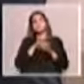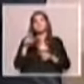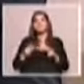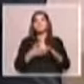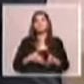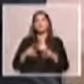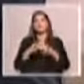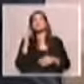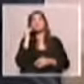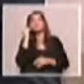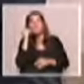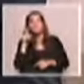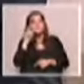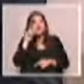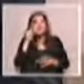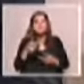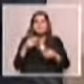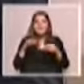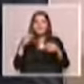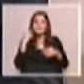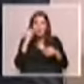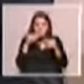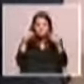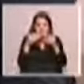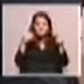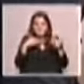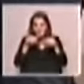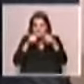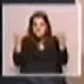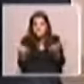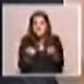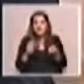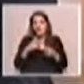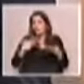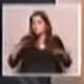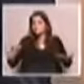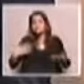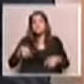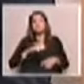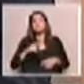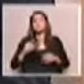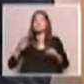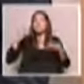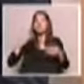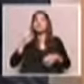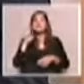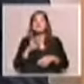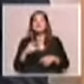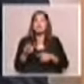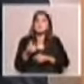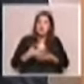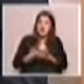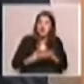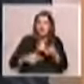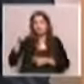depois de o conservar ou embrulham em películas e fazem... Nós queremos ir mais por um lado é tentar arranjar mercado e consumidores para os consumir num